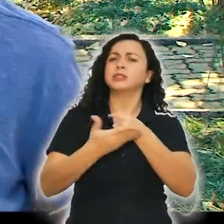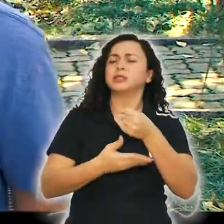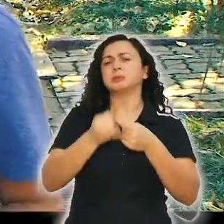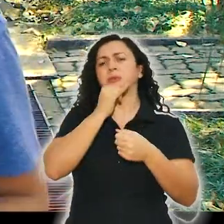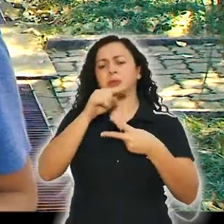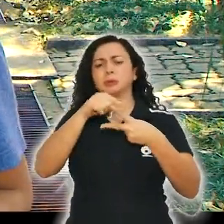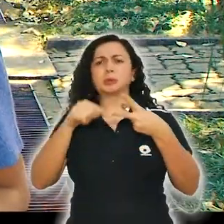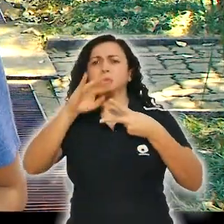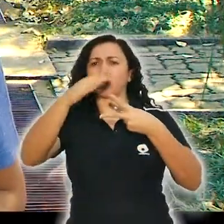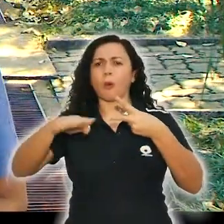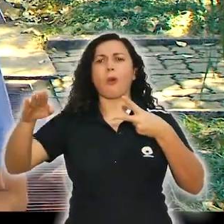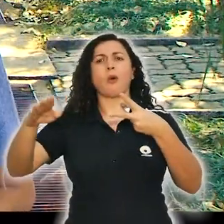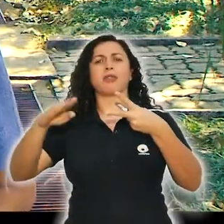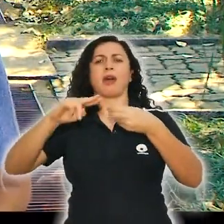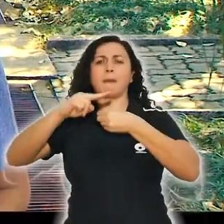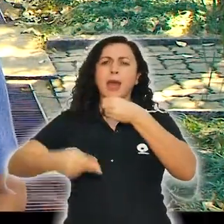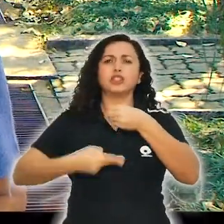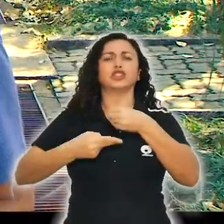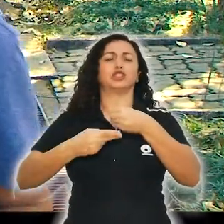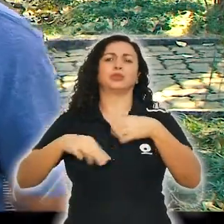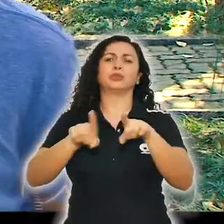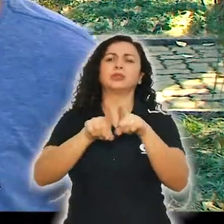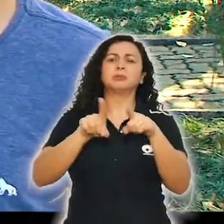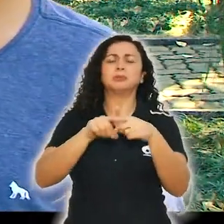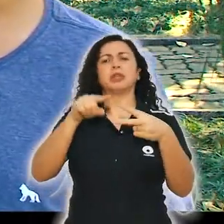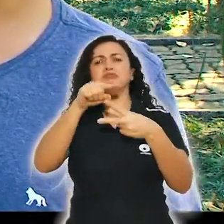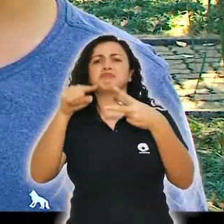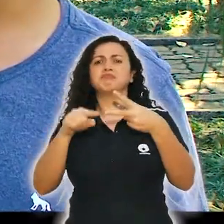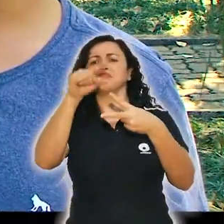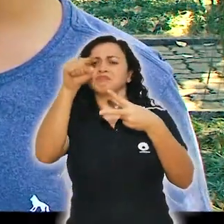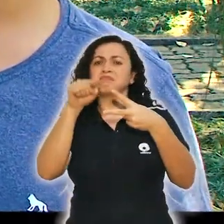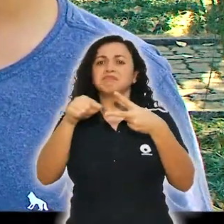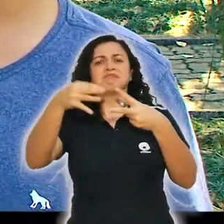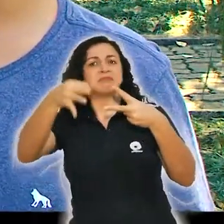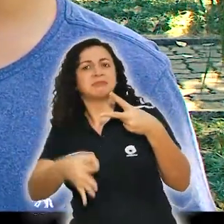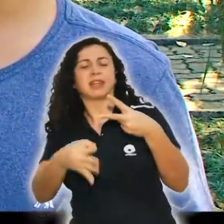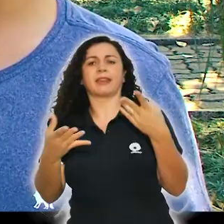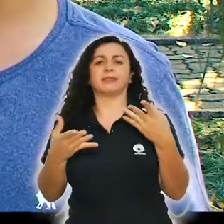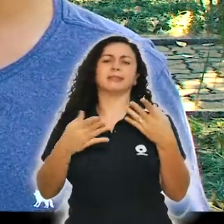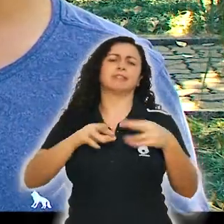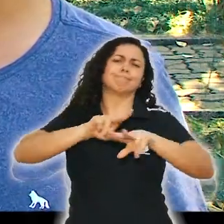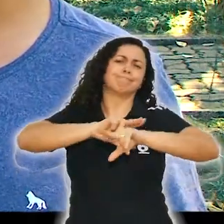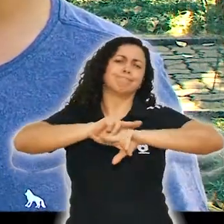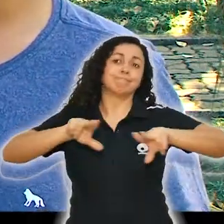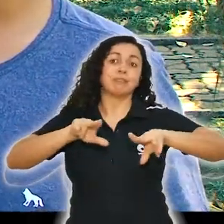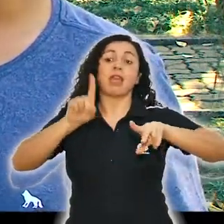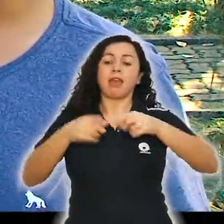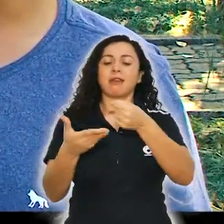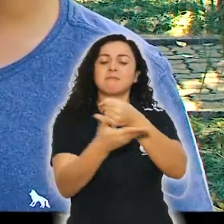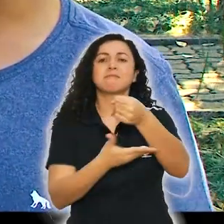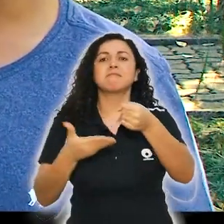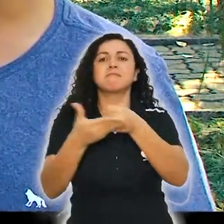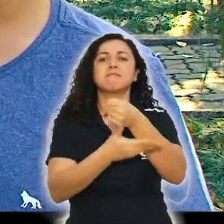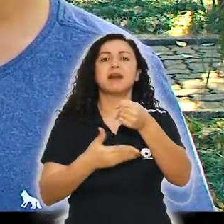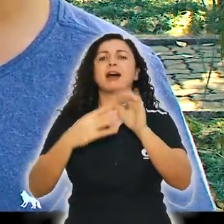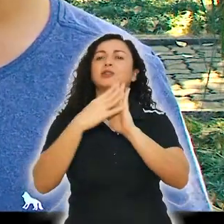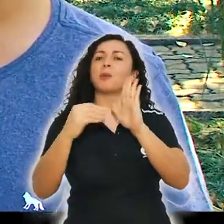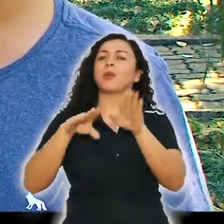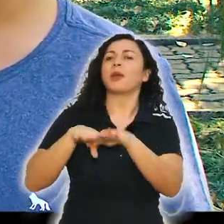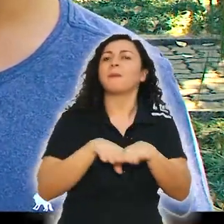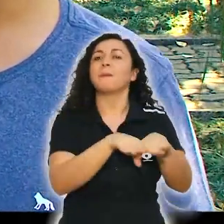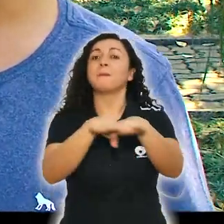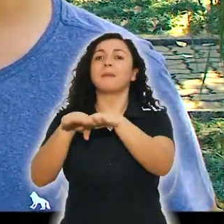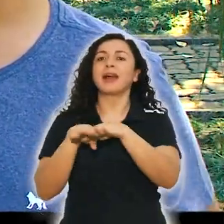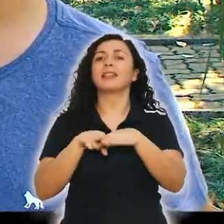como dualidade onda-partícula, princípio da incerteza, superposição quântica, que é a base para o modelo padrão